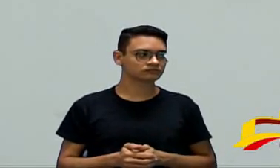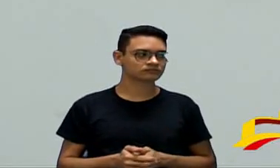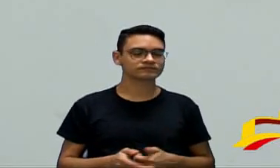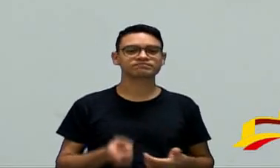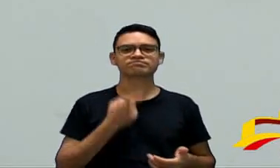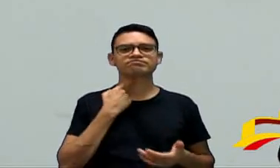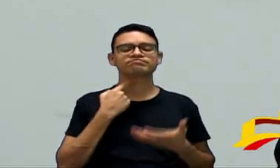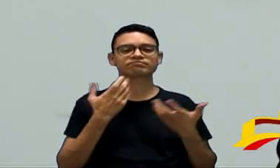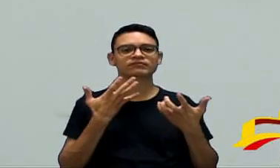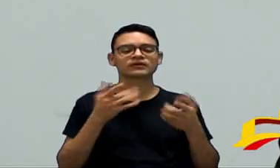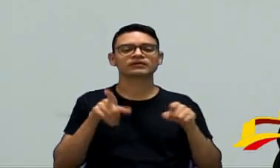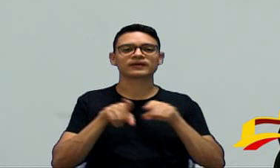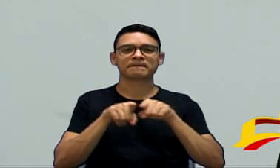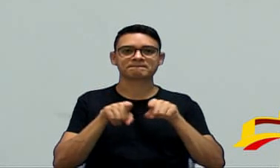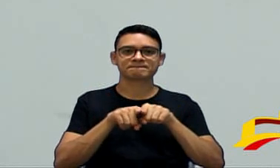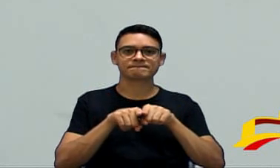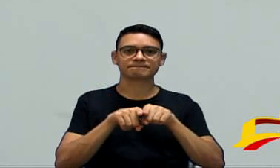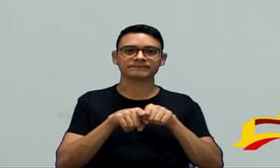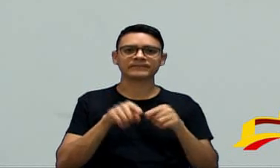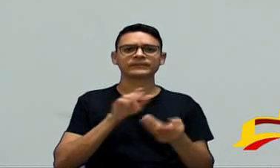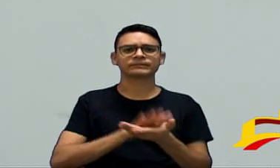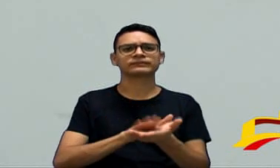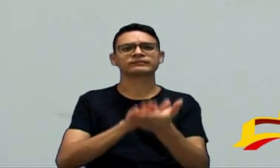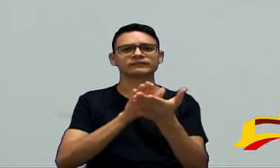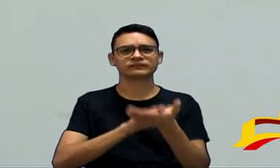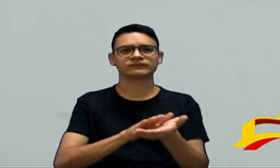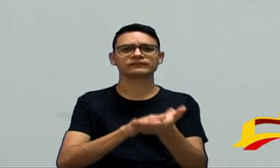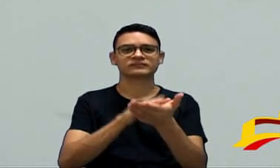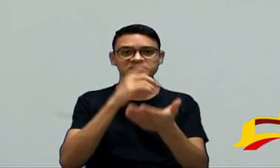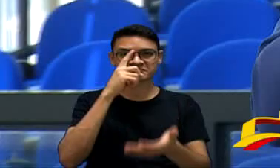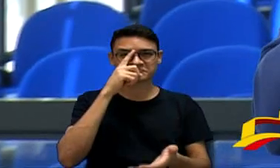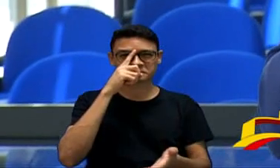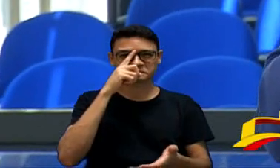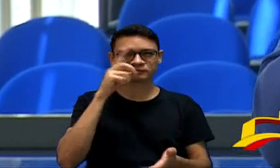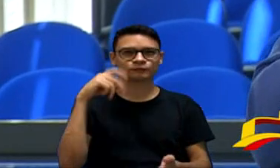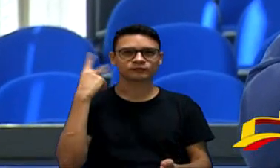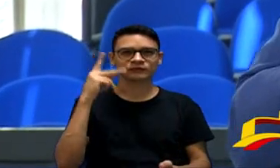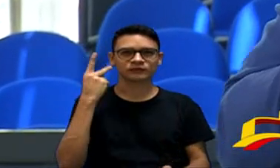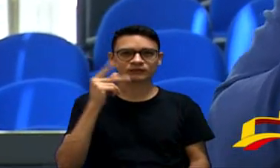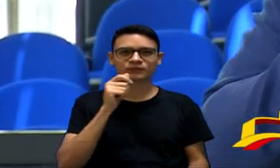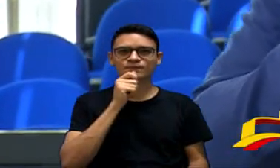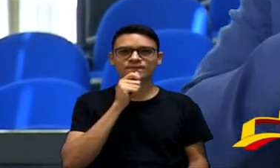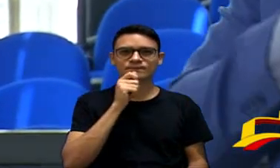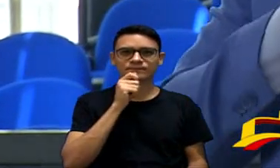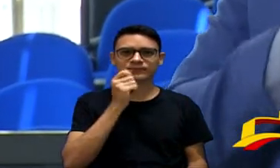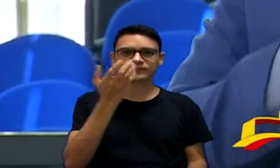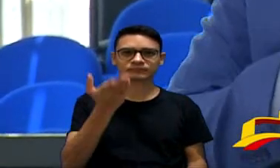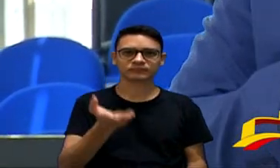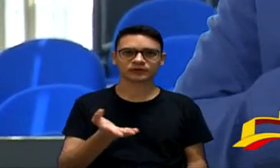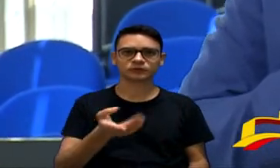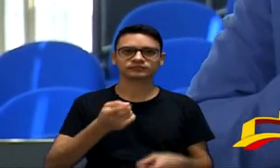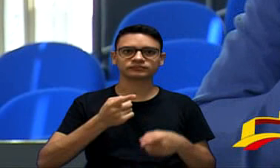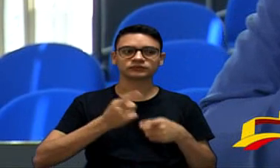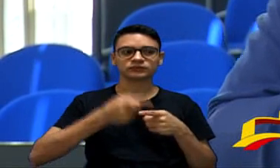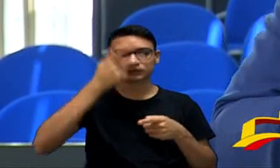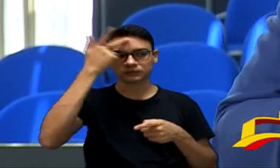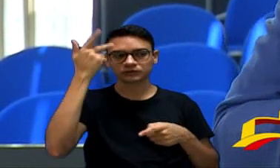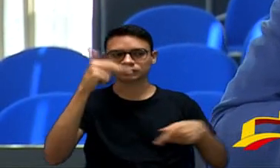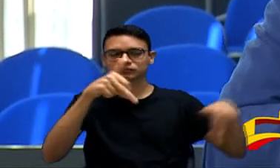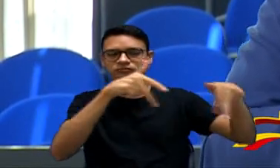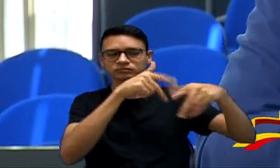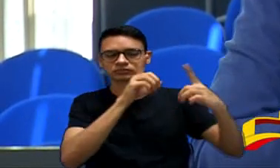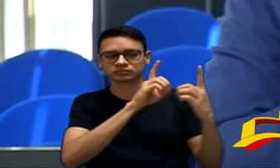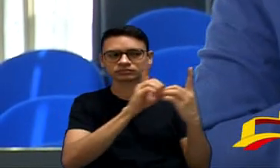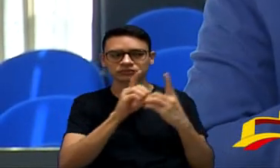Quero aqui também dar os parabéns ao vereador Silvano, que atende a